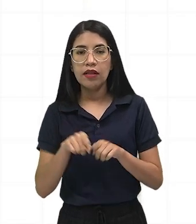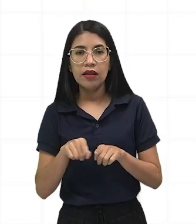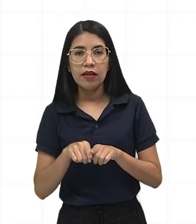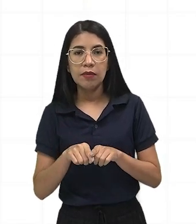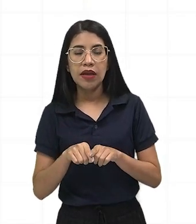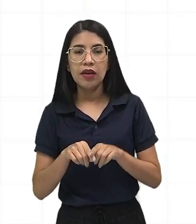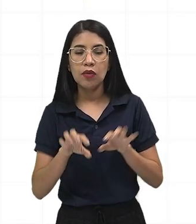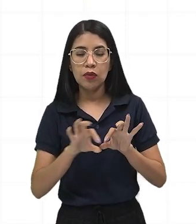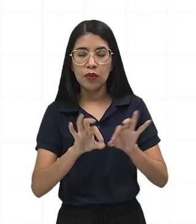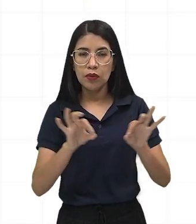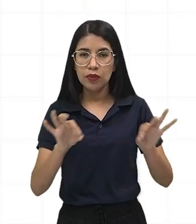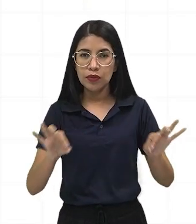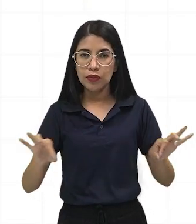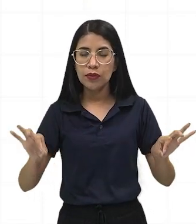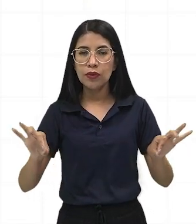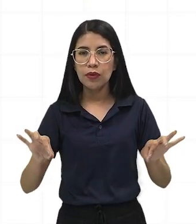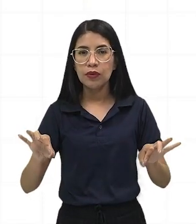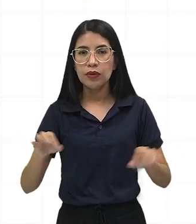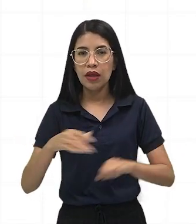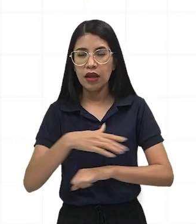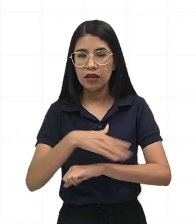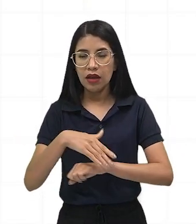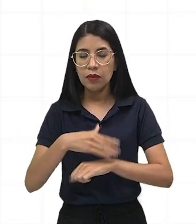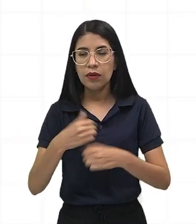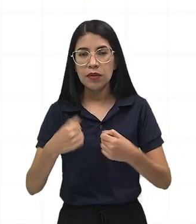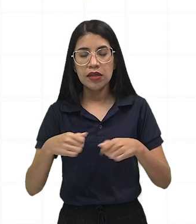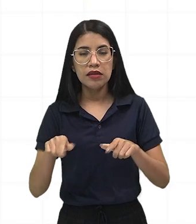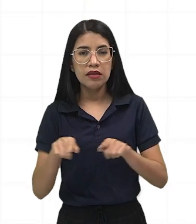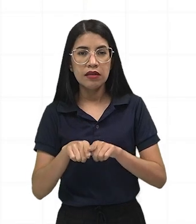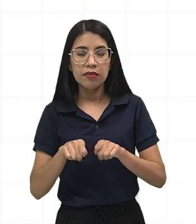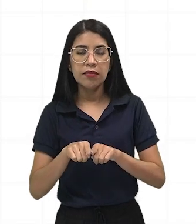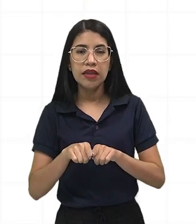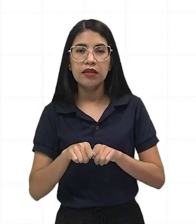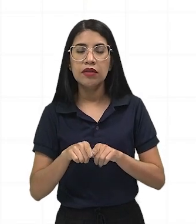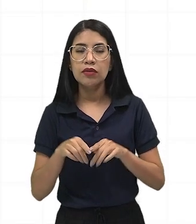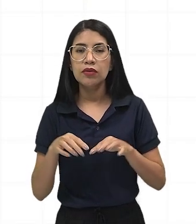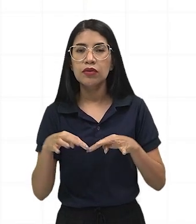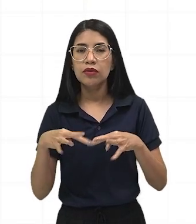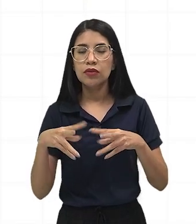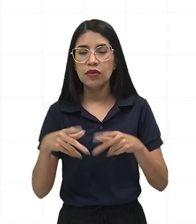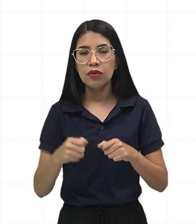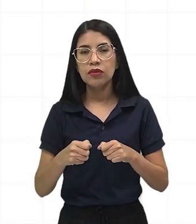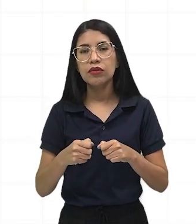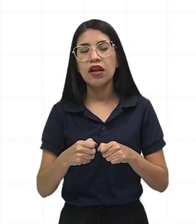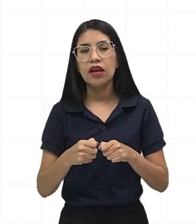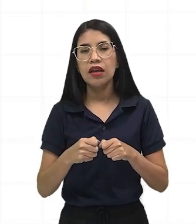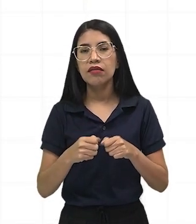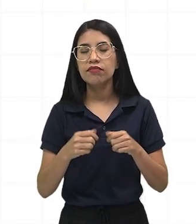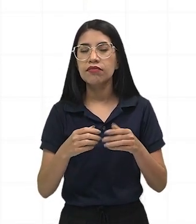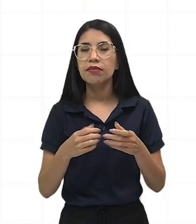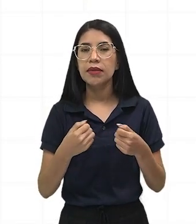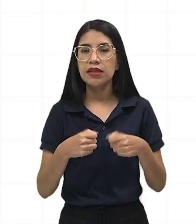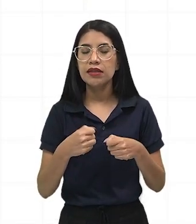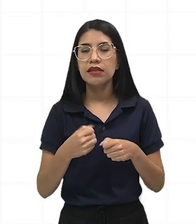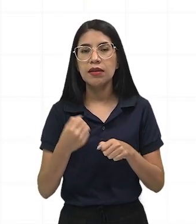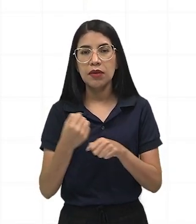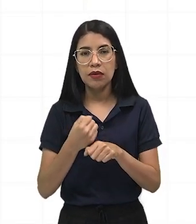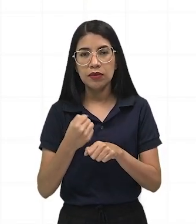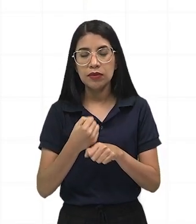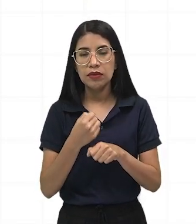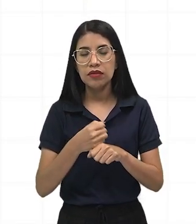o esgoto lá na frente da casa delas. Então, tem todo esse desenvolvimento, todo esse